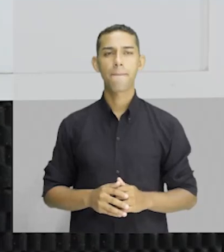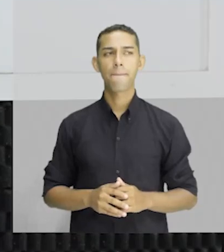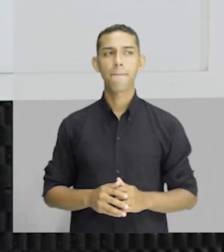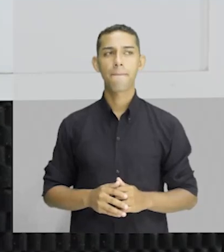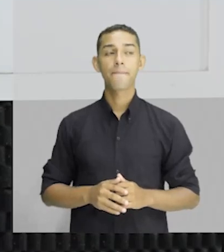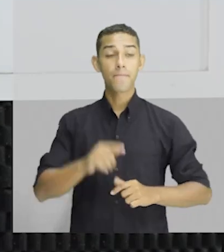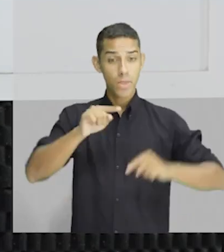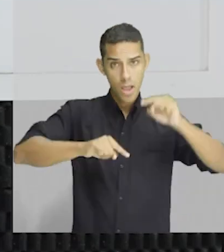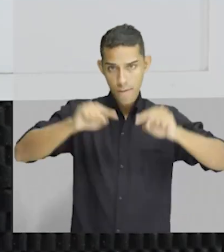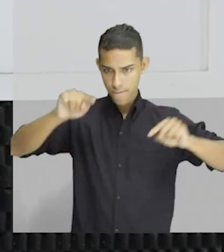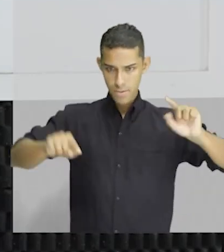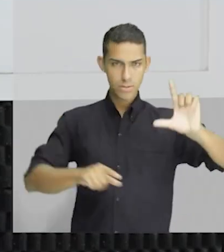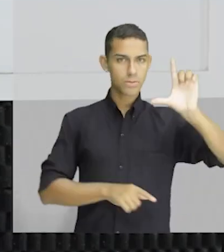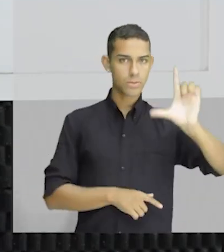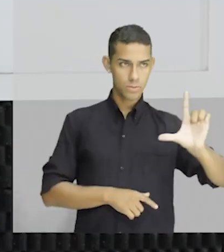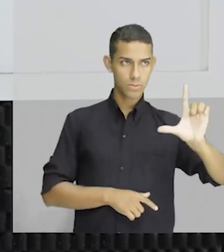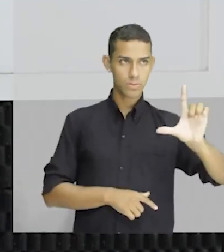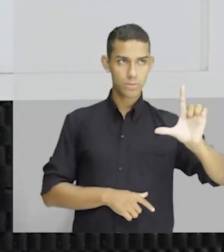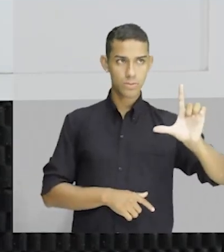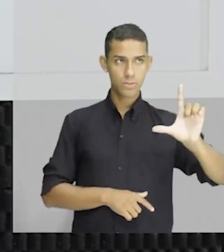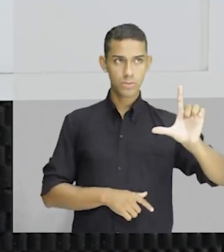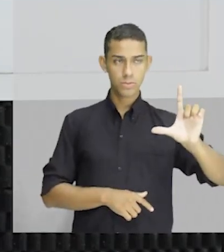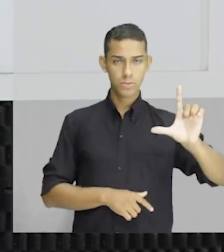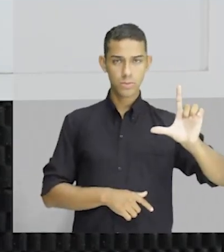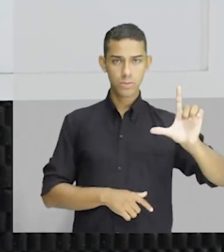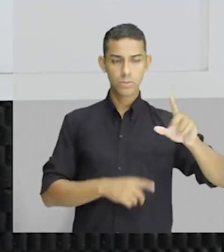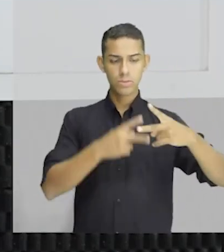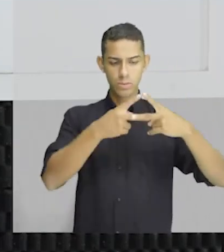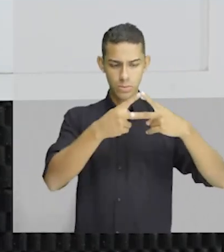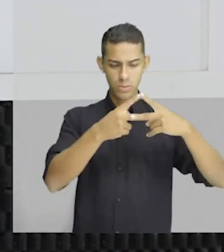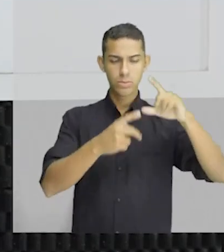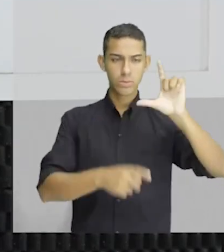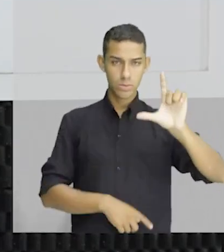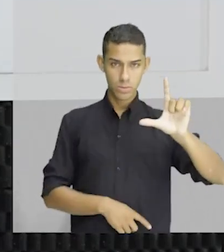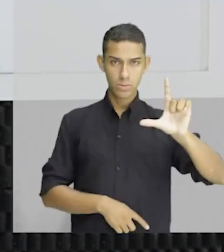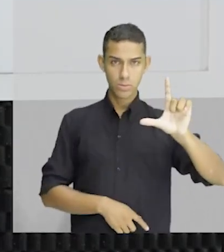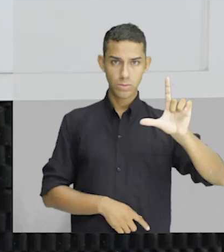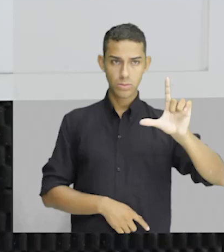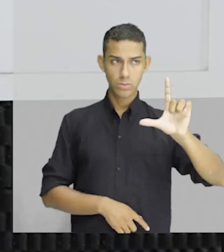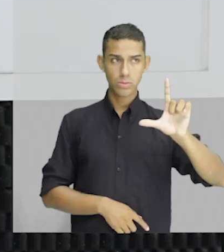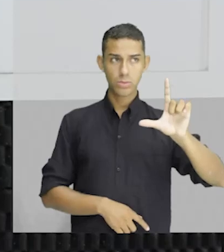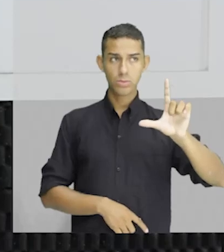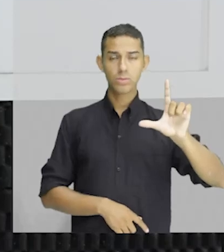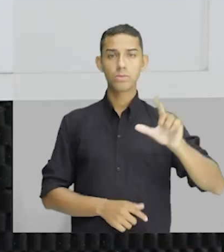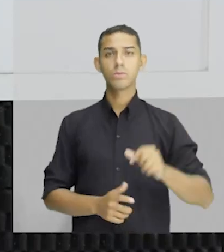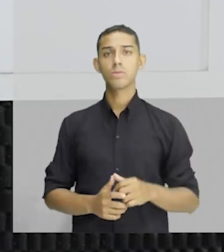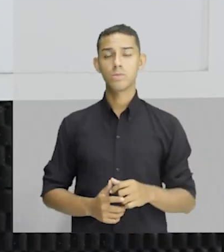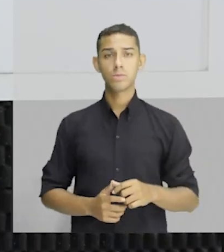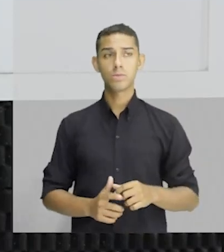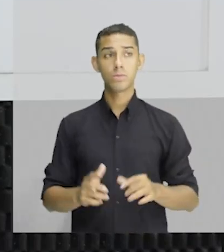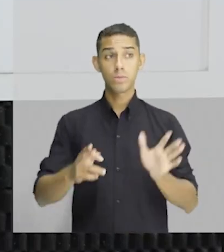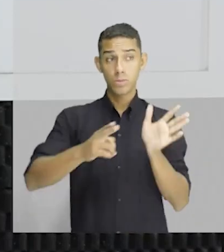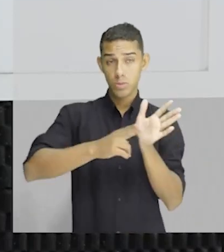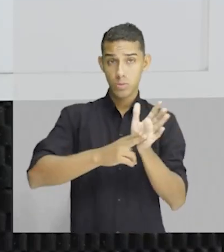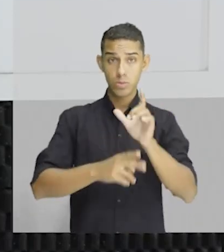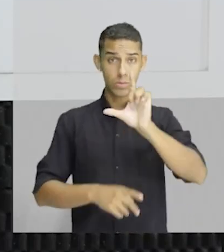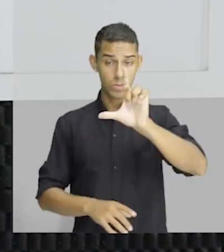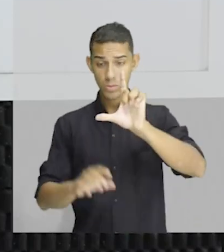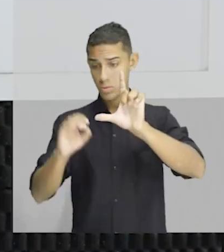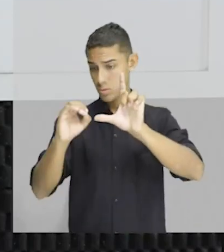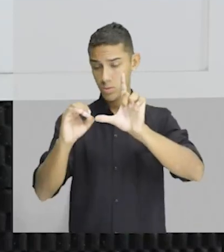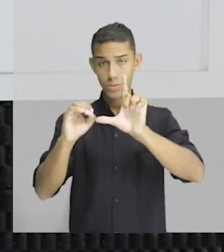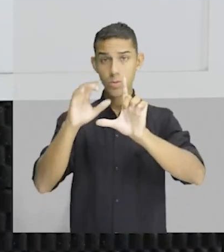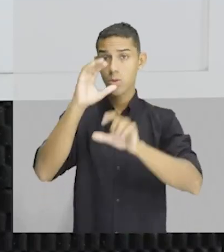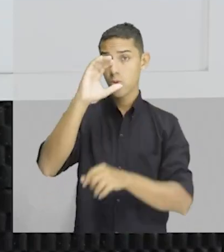A variação do comprimento, a dilatação do comprimento, a contração, a variação do comprimento é igual ao comprimento